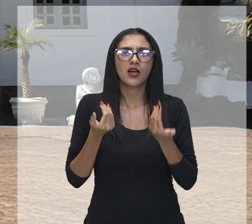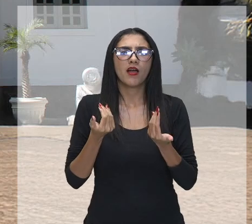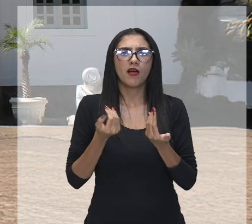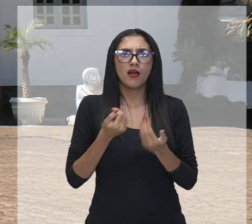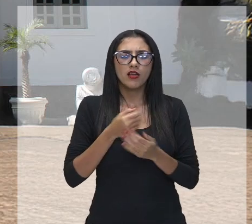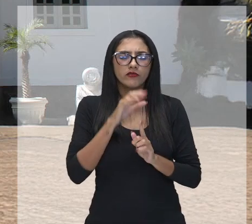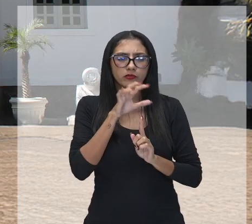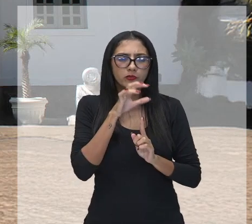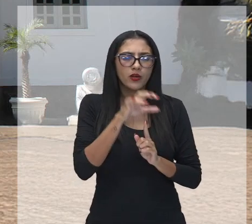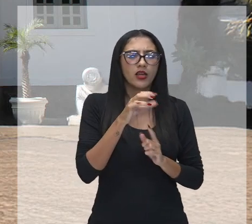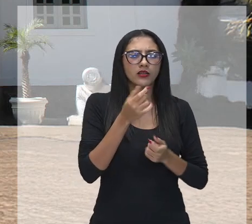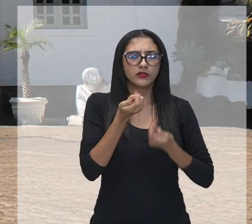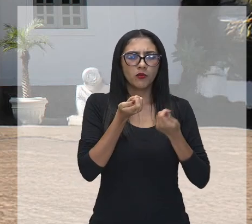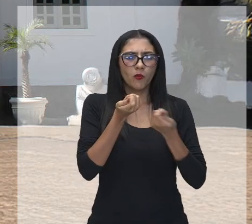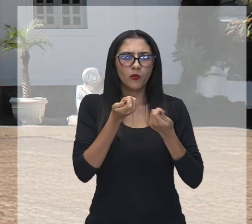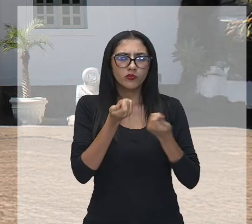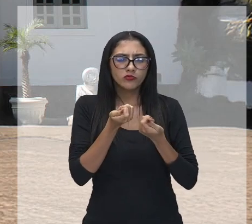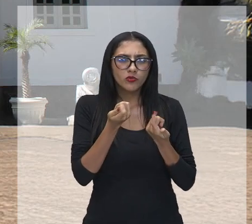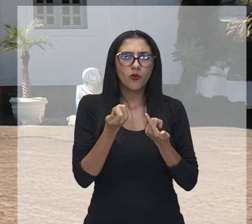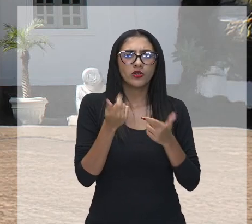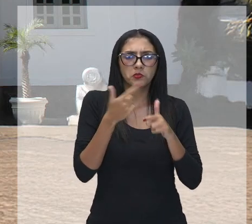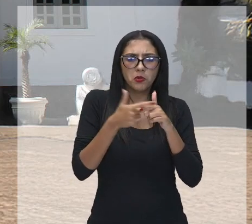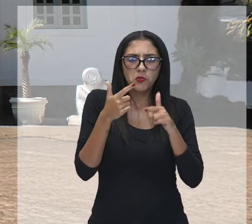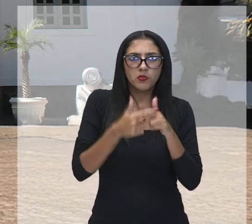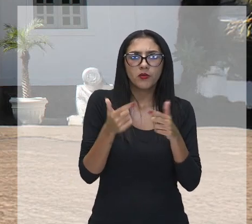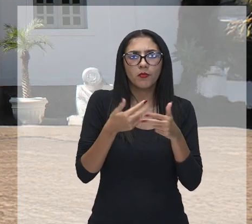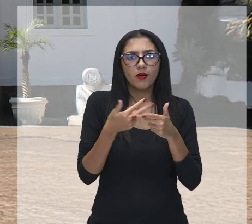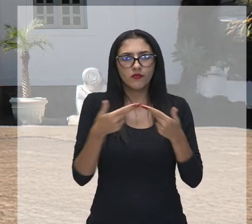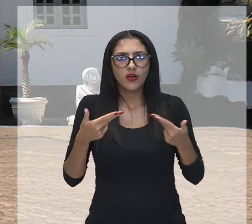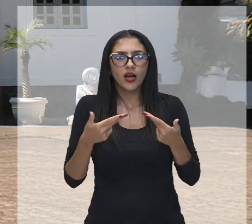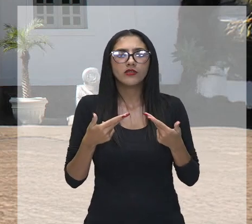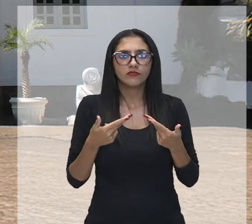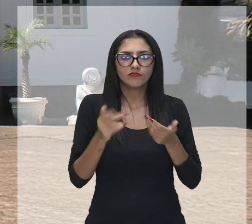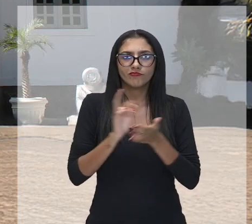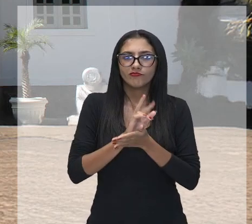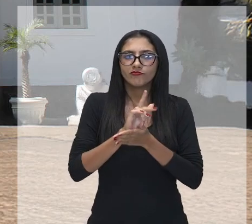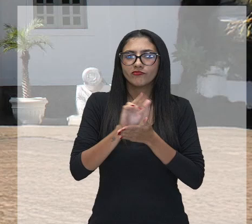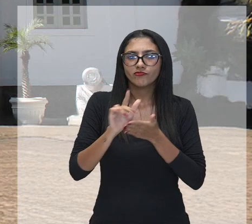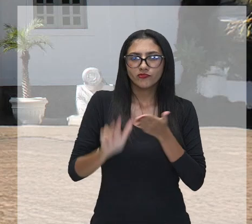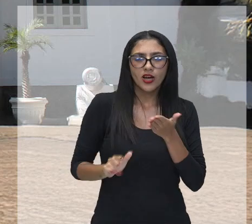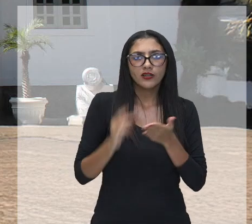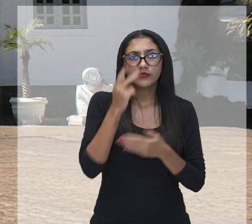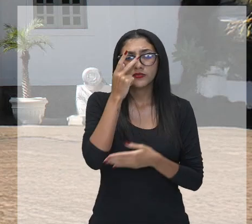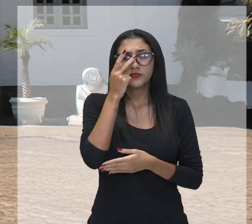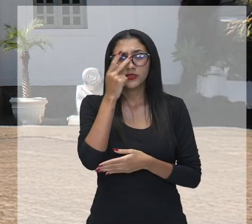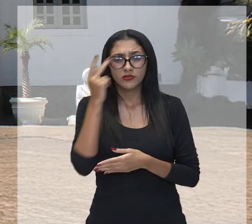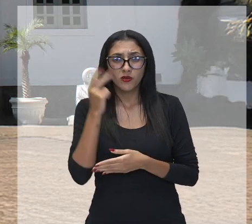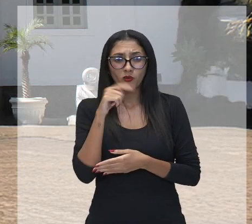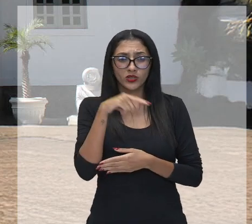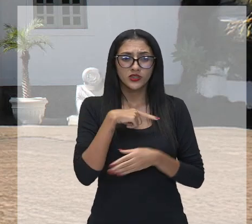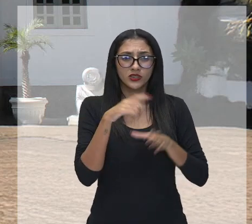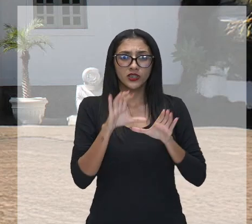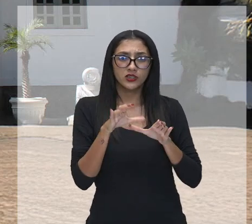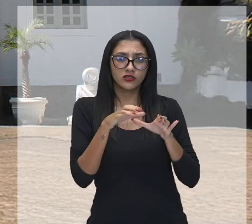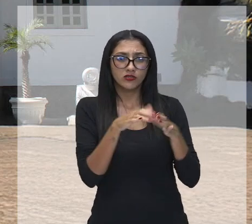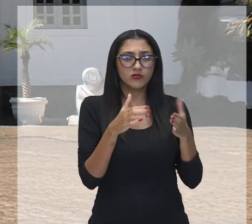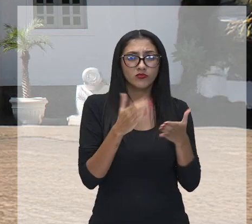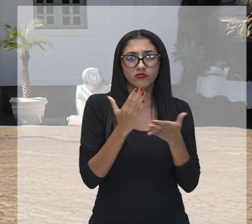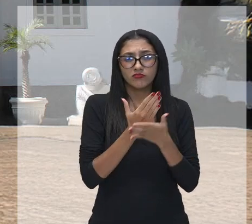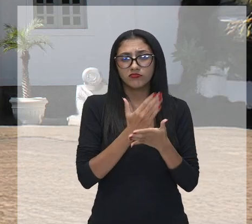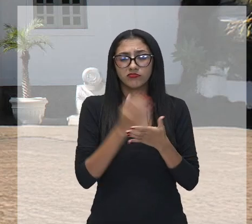de recursos que foi colocada ali para eles durante o levante, fez com que muitos participantes, muitos insurgentes acabassem